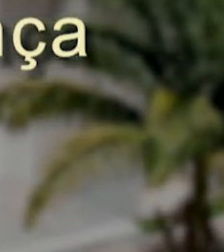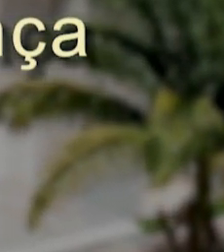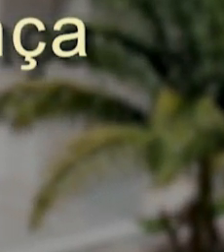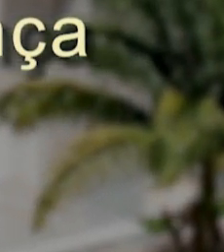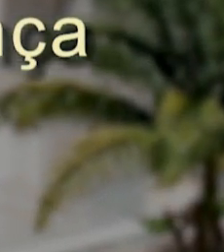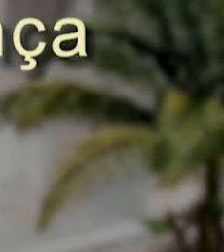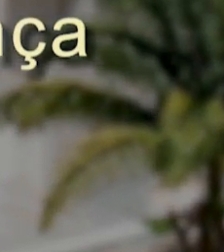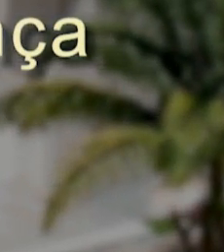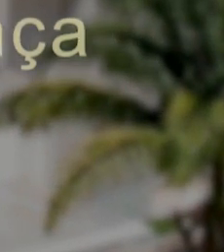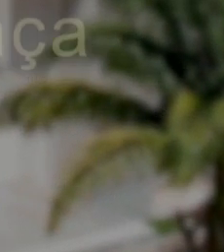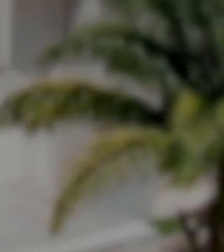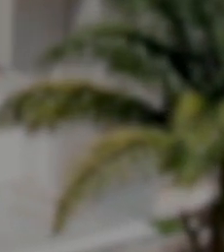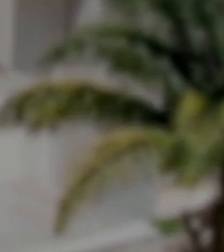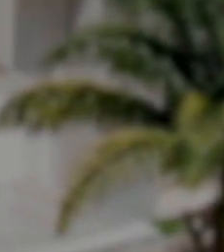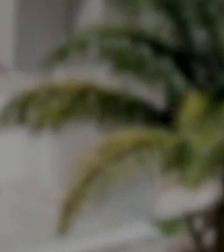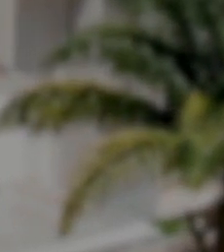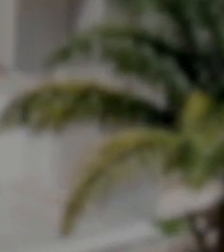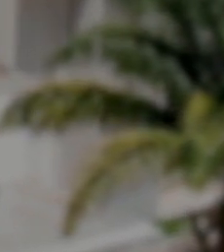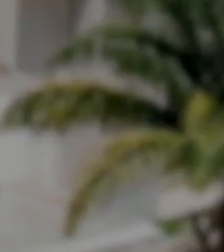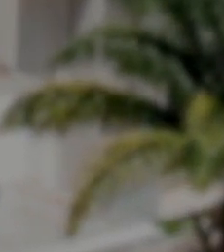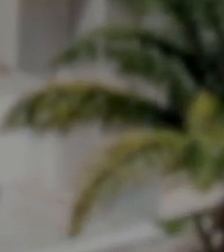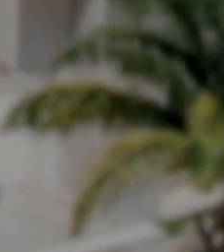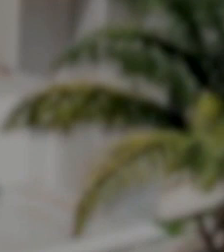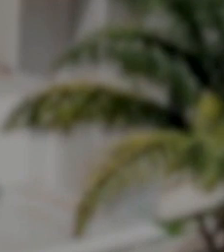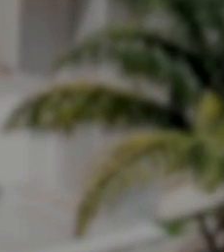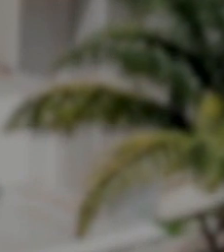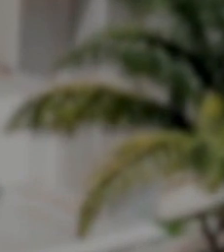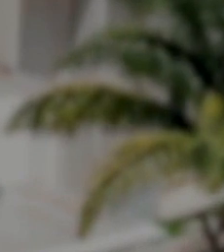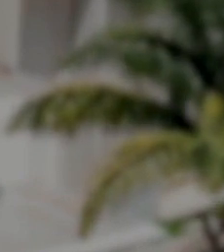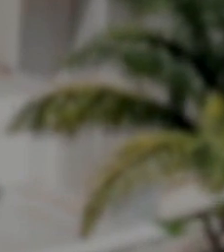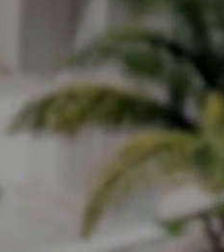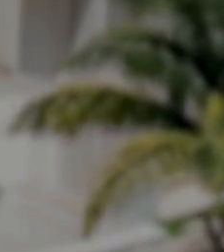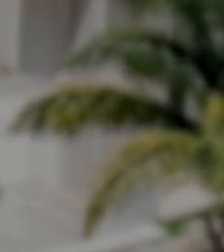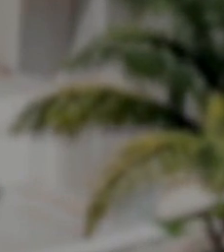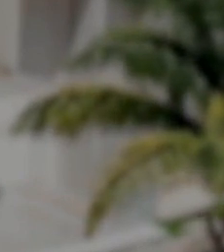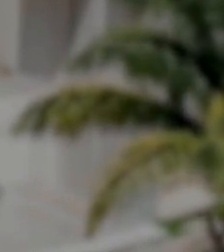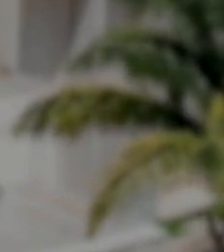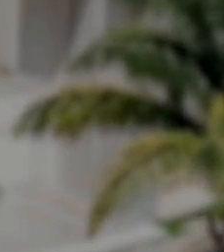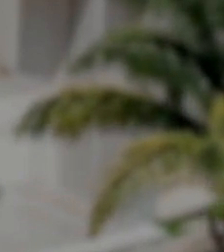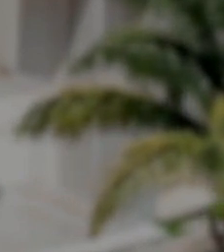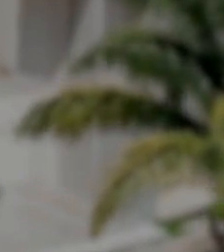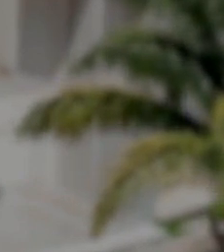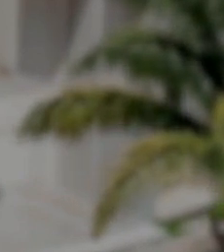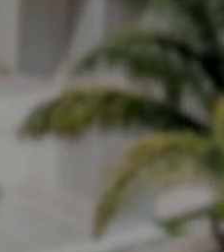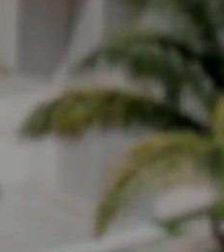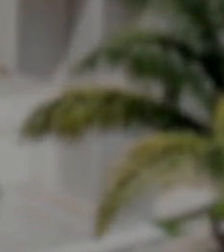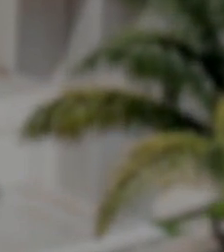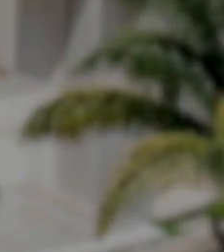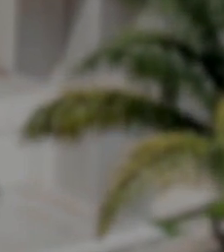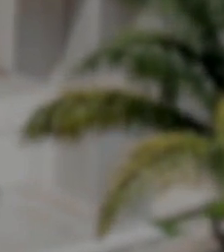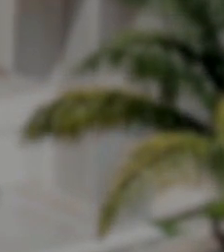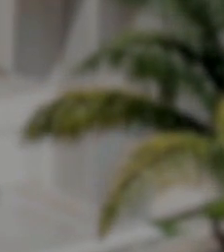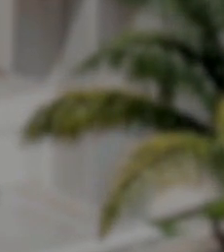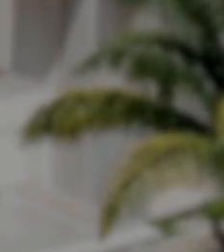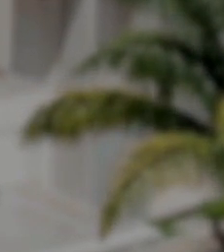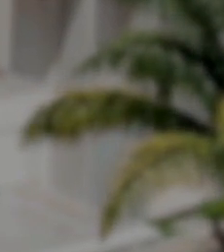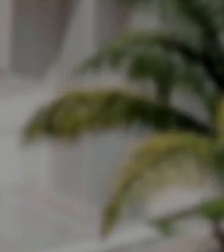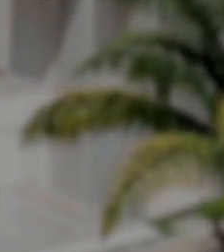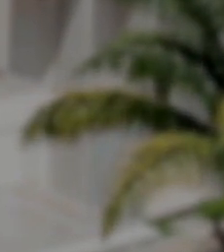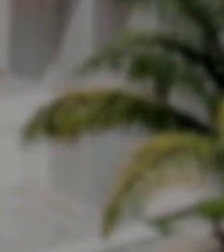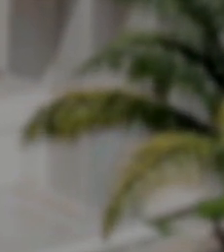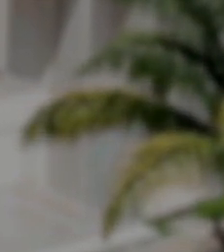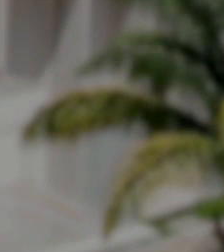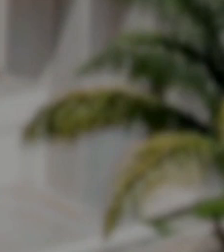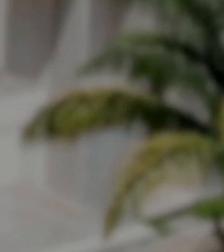esperança e nova vida. Participe! O Ministério com Famílias convida os casais de